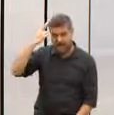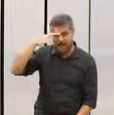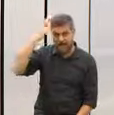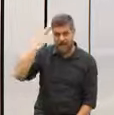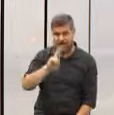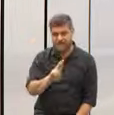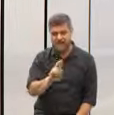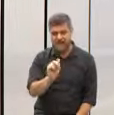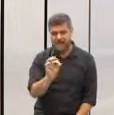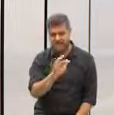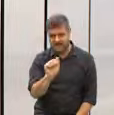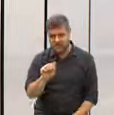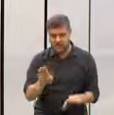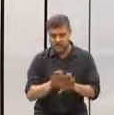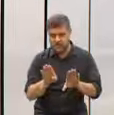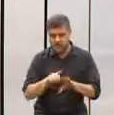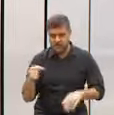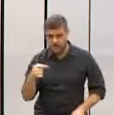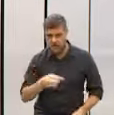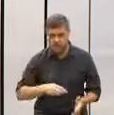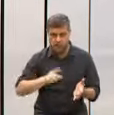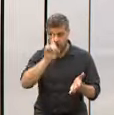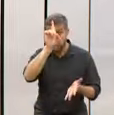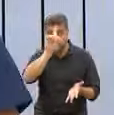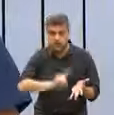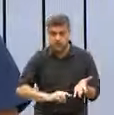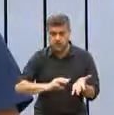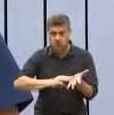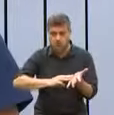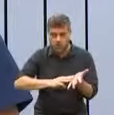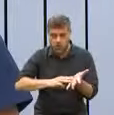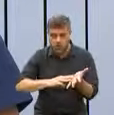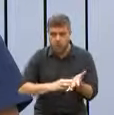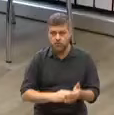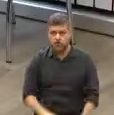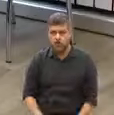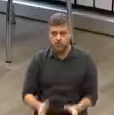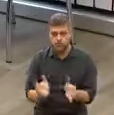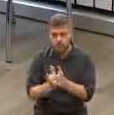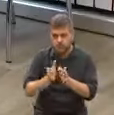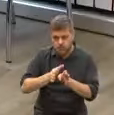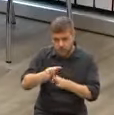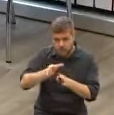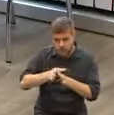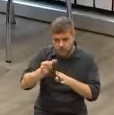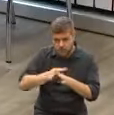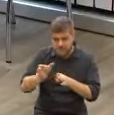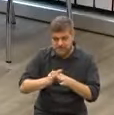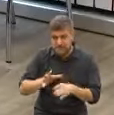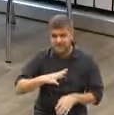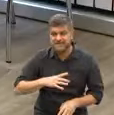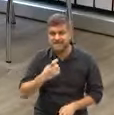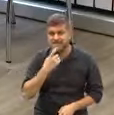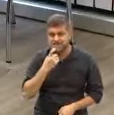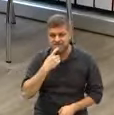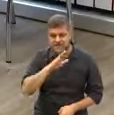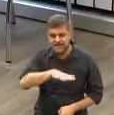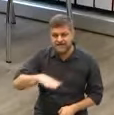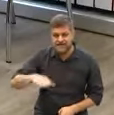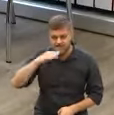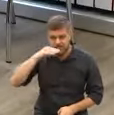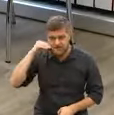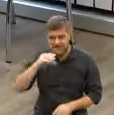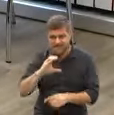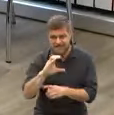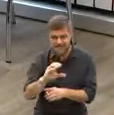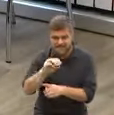o Rafael Alberto, também com o membro da diretoria executiva do CMDCA, que é o Conselho Municipal do Direito da